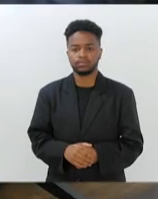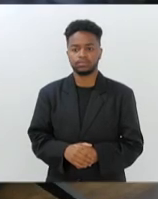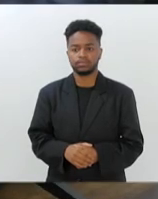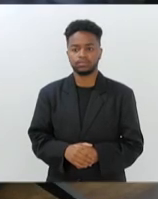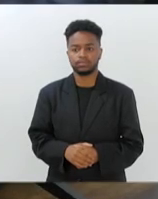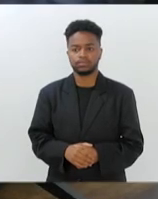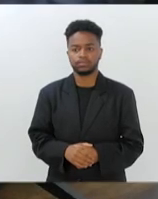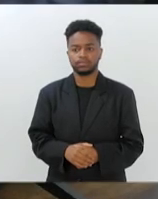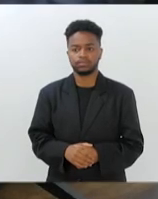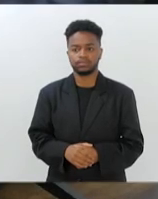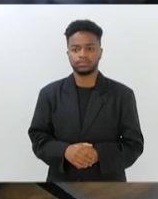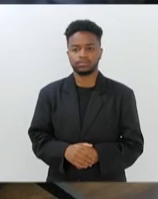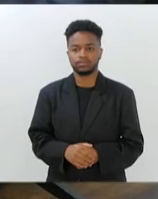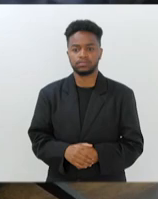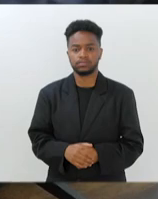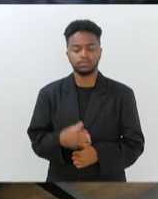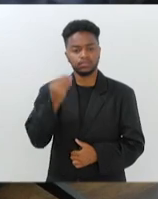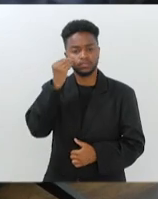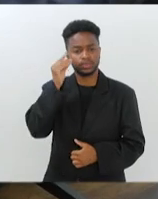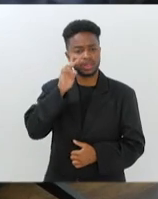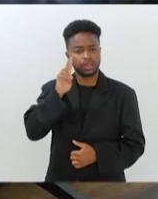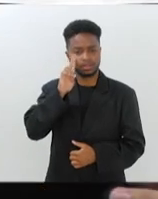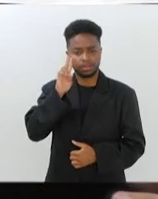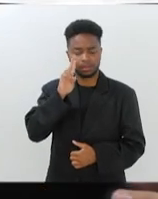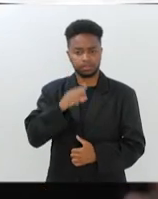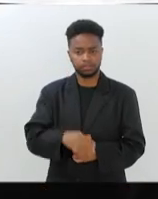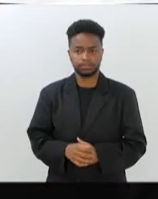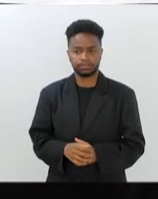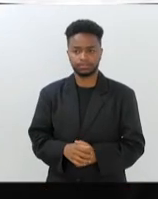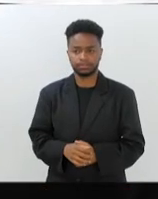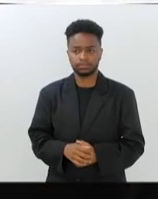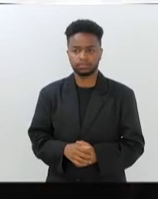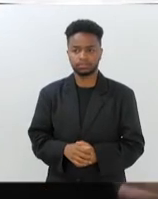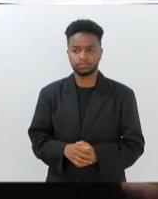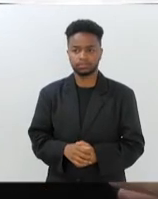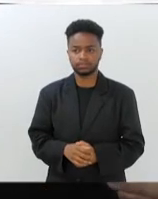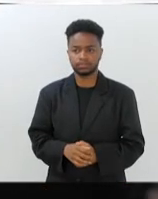assessores deixa eu tentar me lembrar de algum